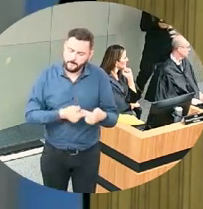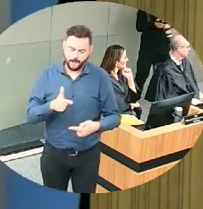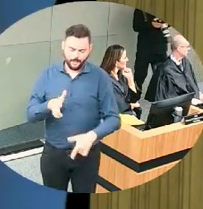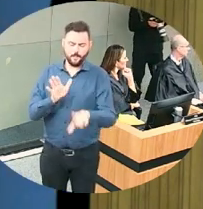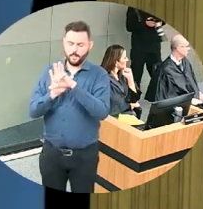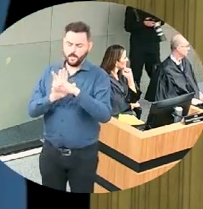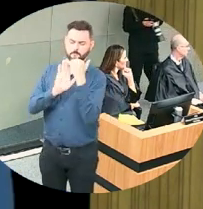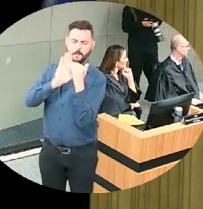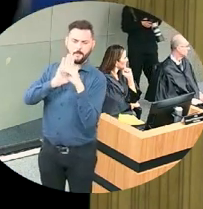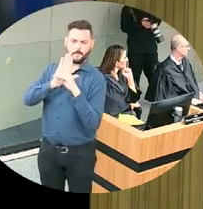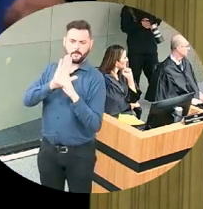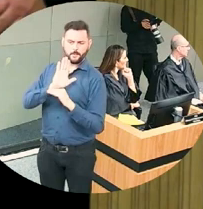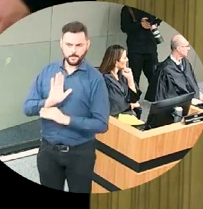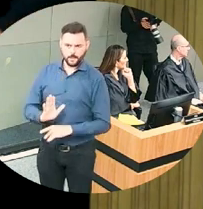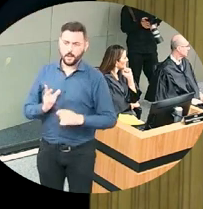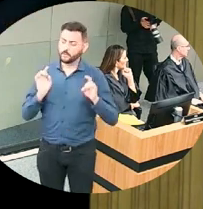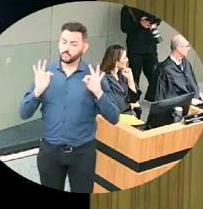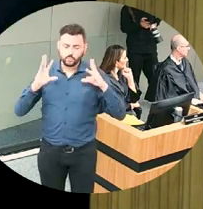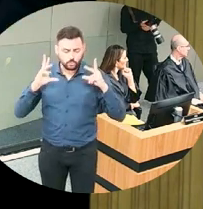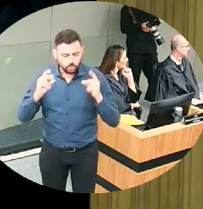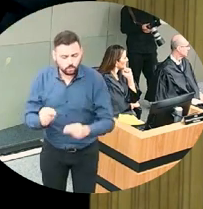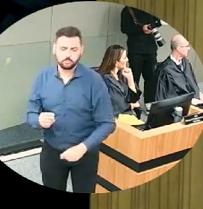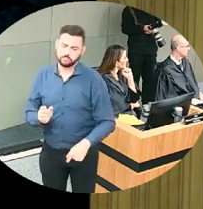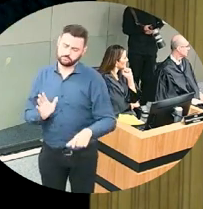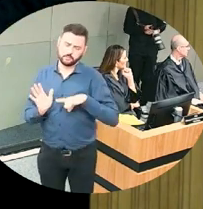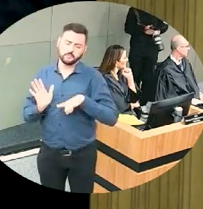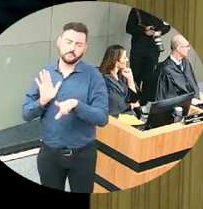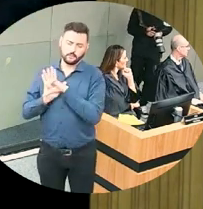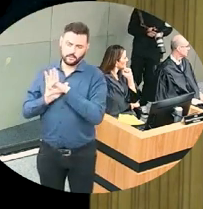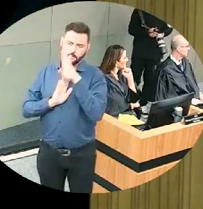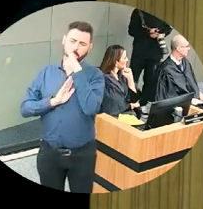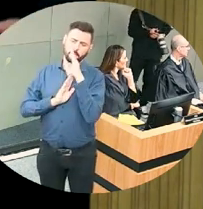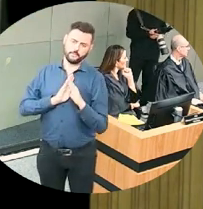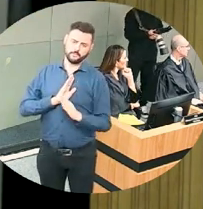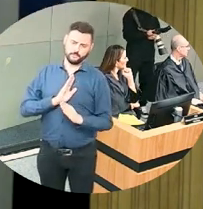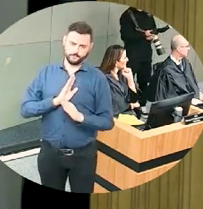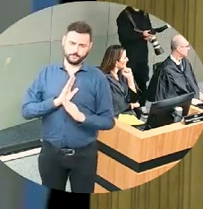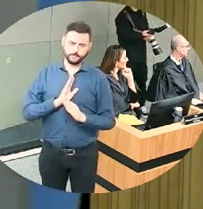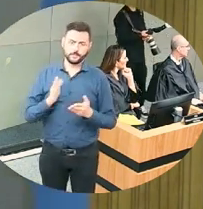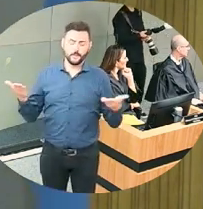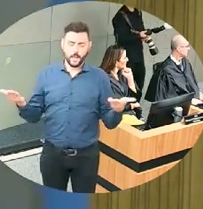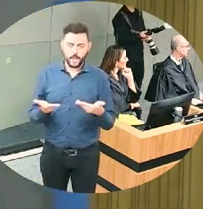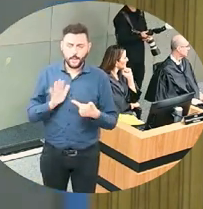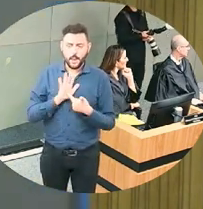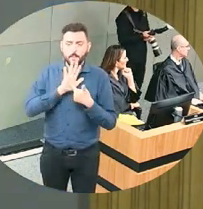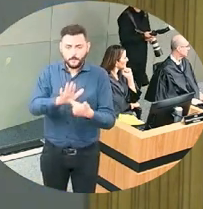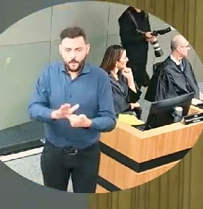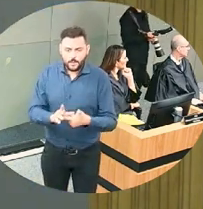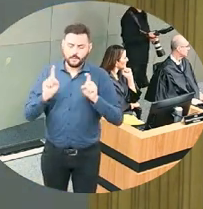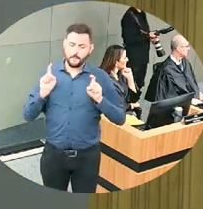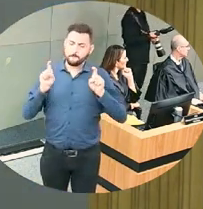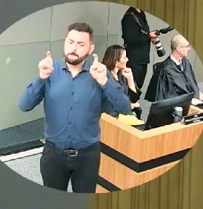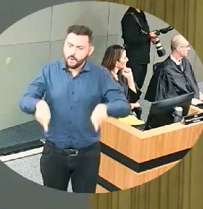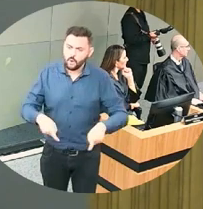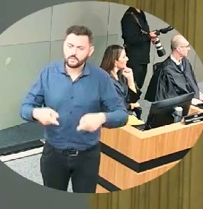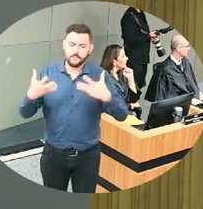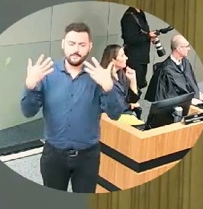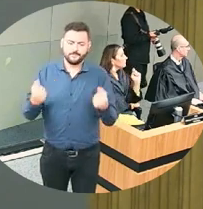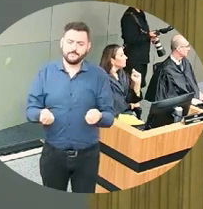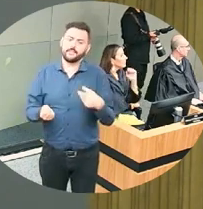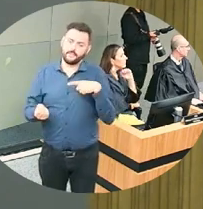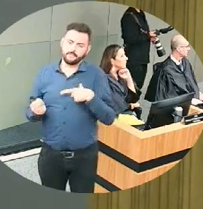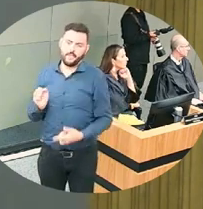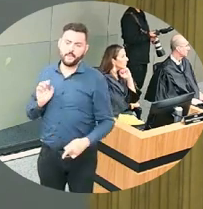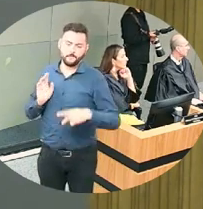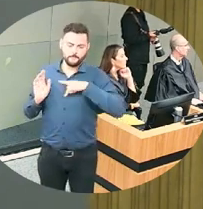cumprindo e fazendo cumprir a constituição e as leis da República neste ato tomo a posse e assumo o